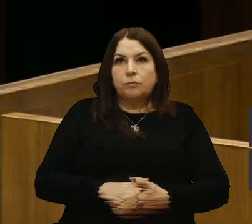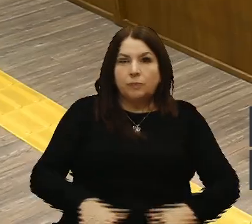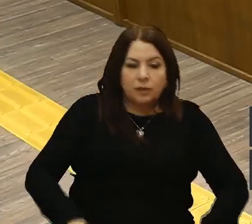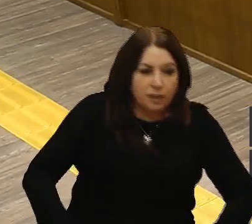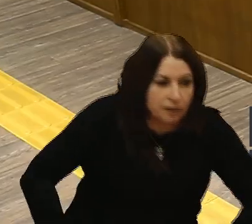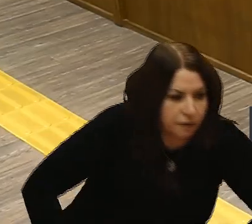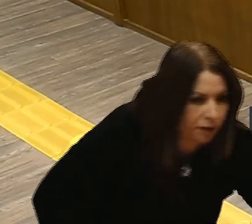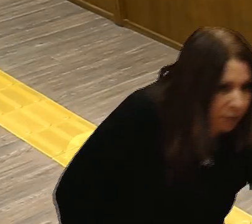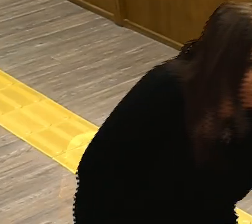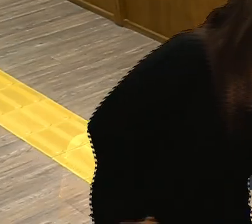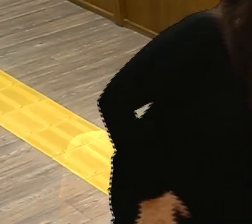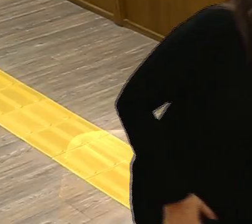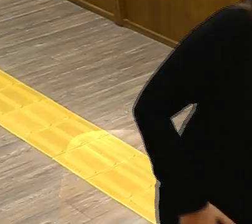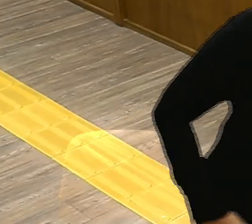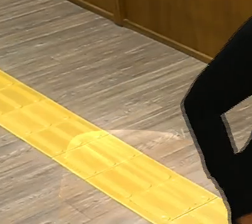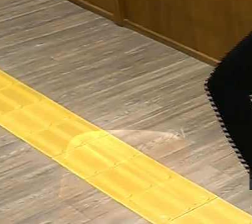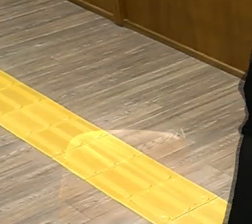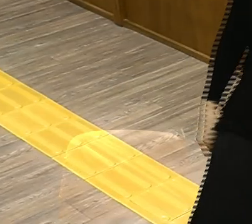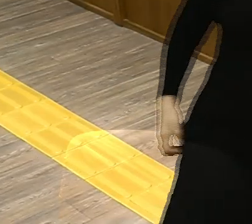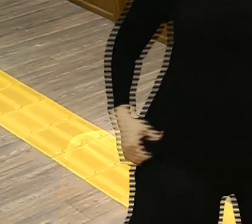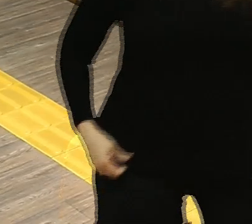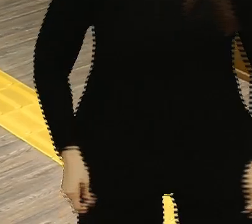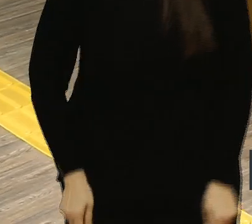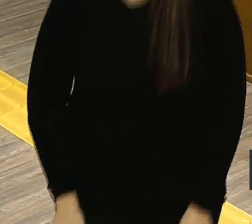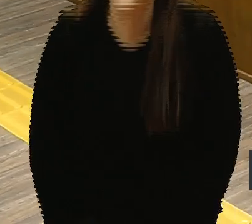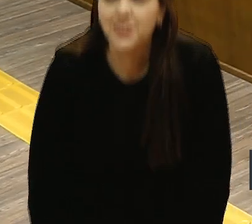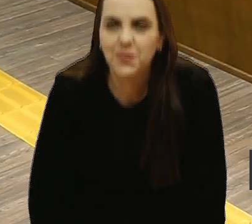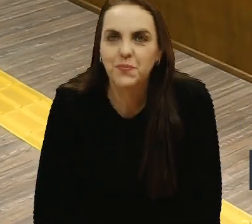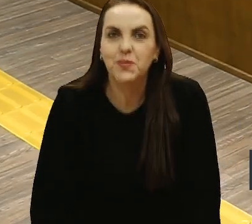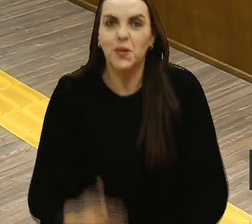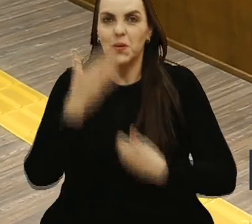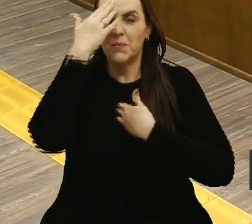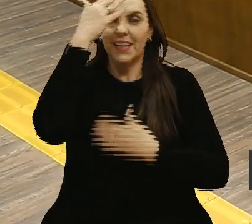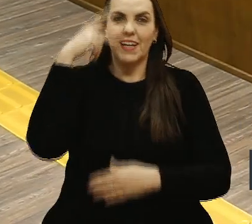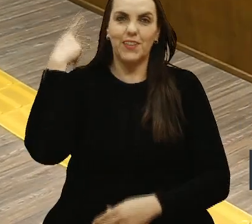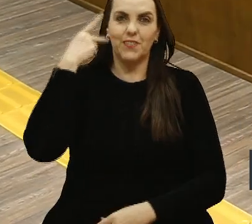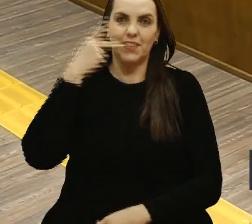Obrigado, vereador Iago. Com mais de 3 horas de sessão, agradecendo a proteção